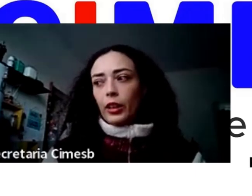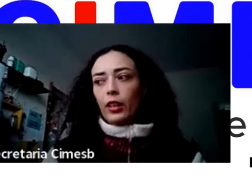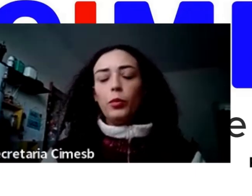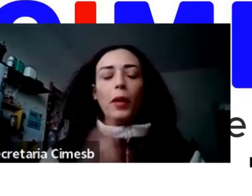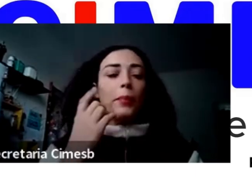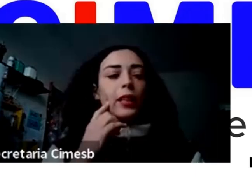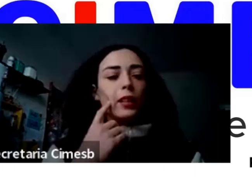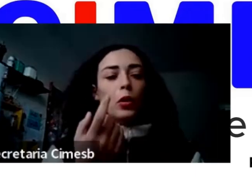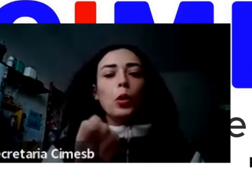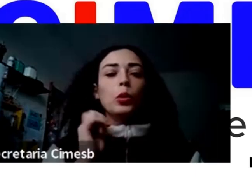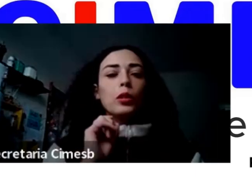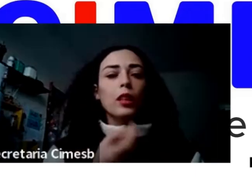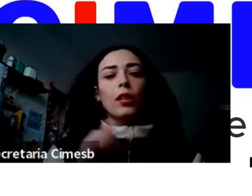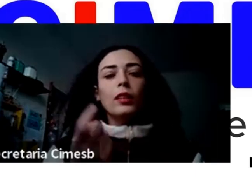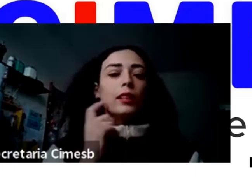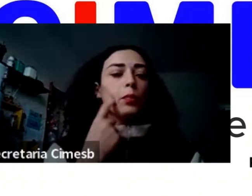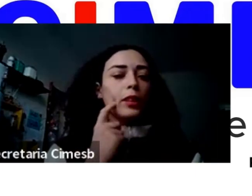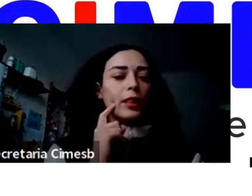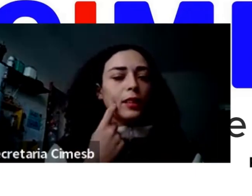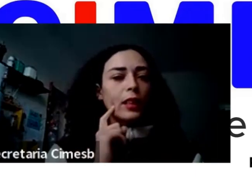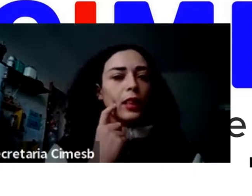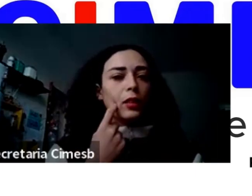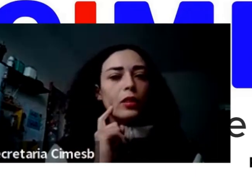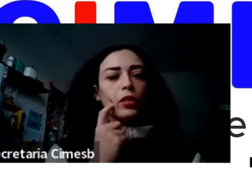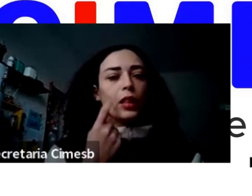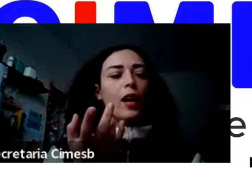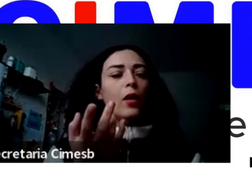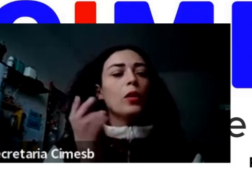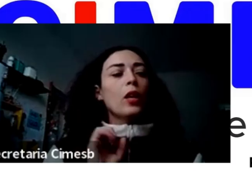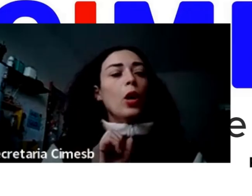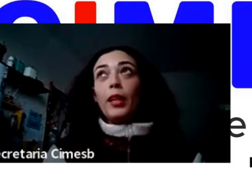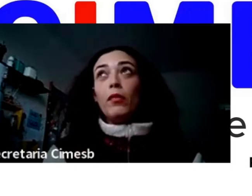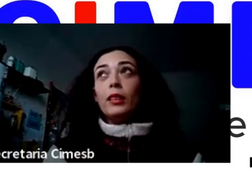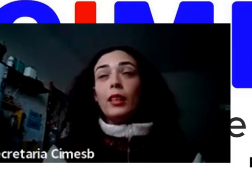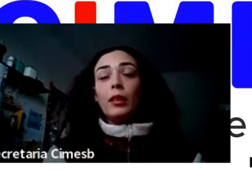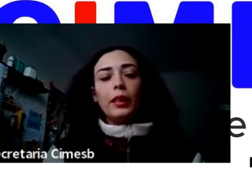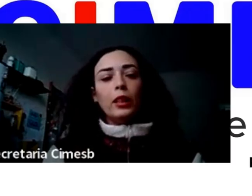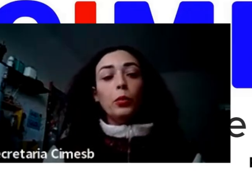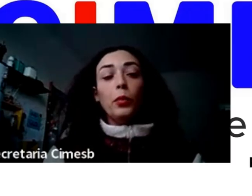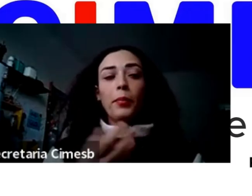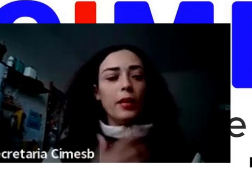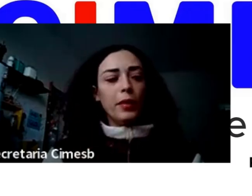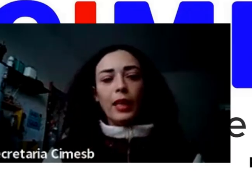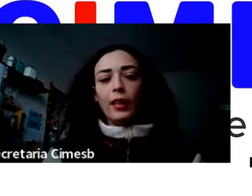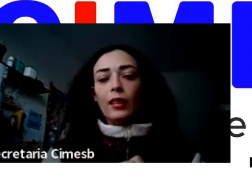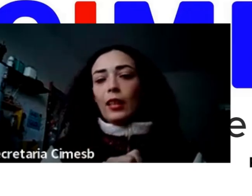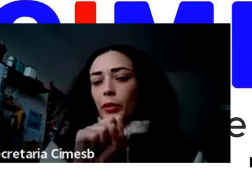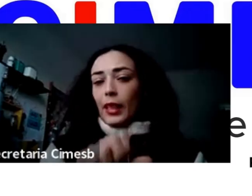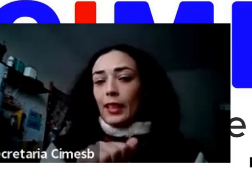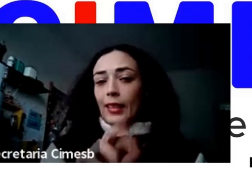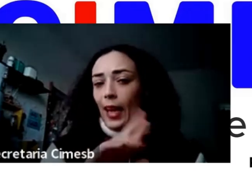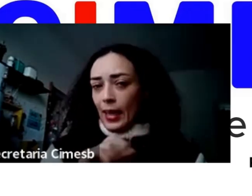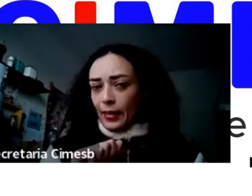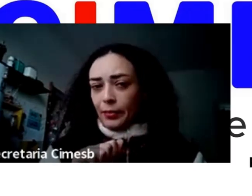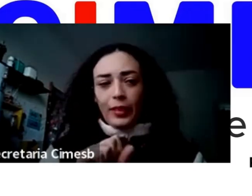característica de uma pinta no rosto, então às vezes pode ser assim no seu sinal. Vou pegar um exemplo aqui de uma amiga minha, o